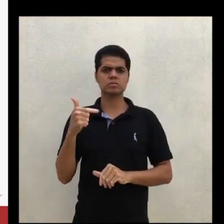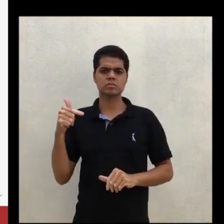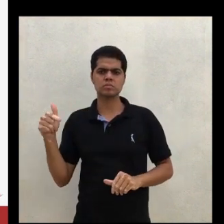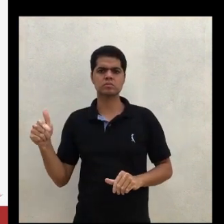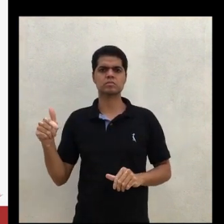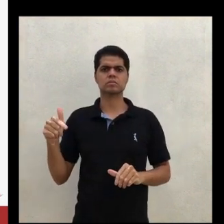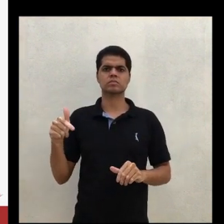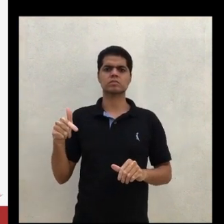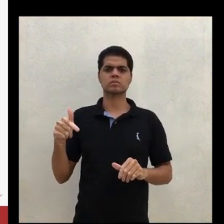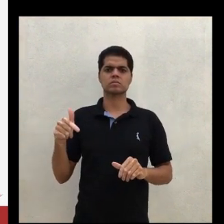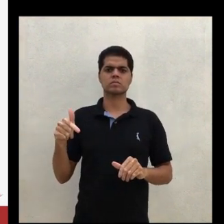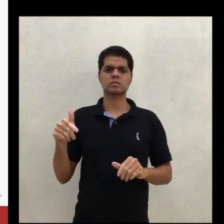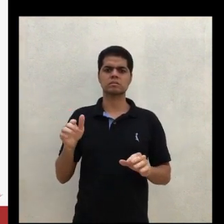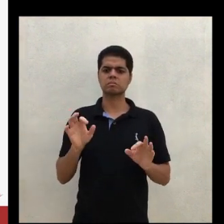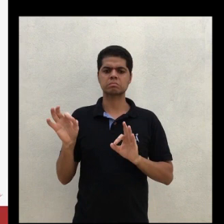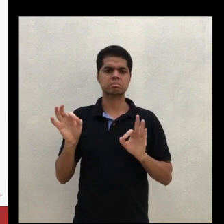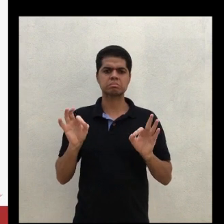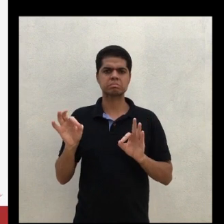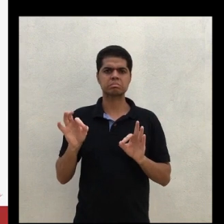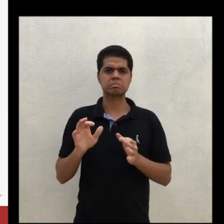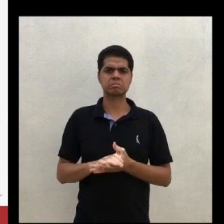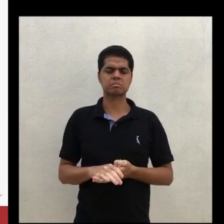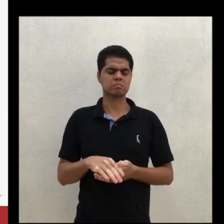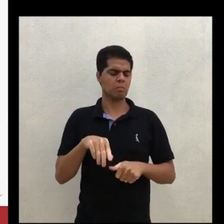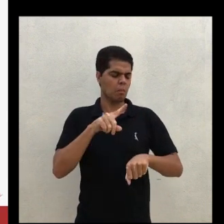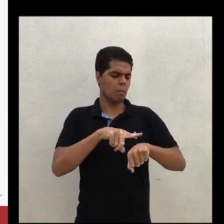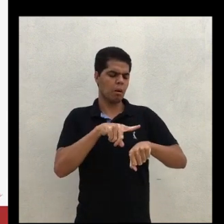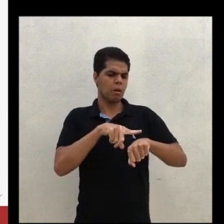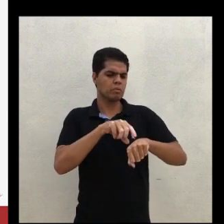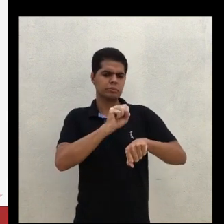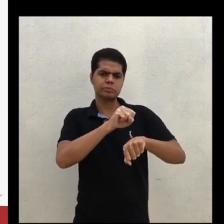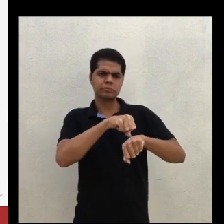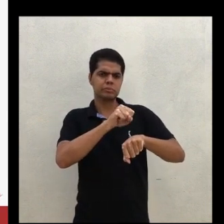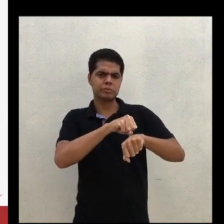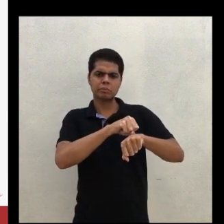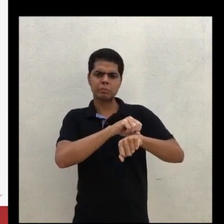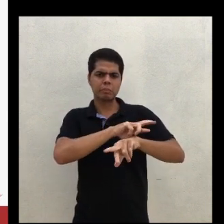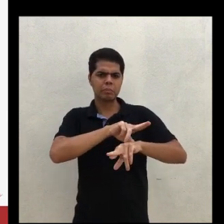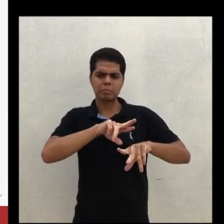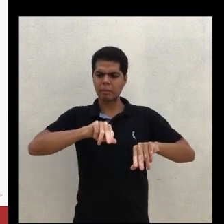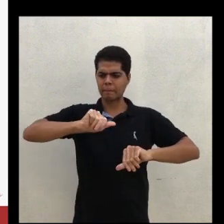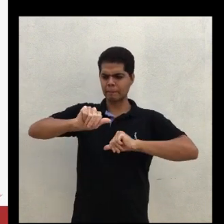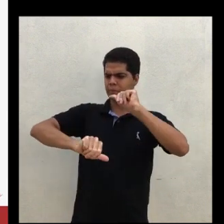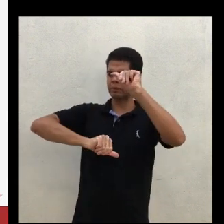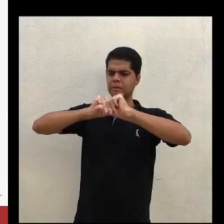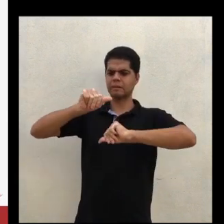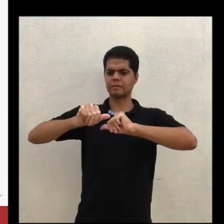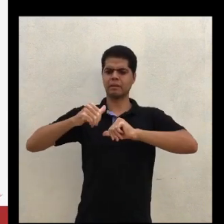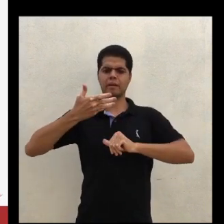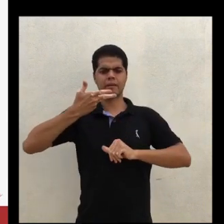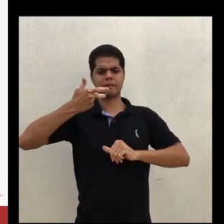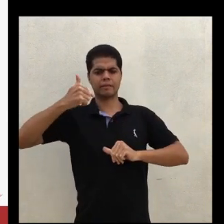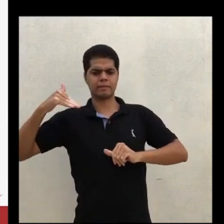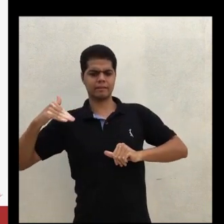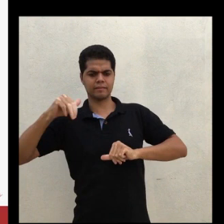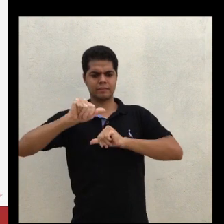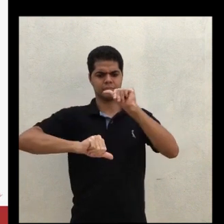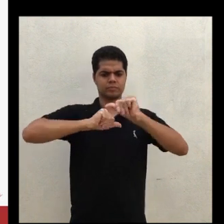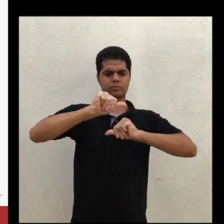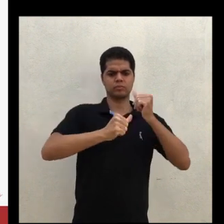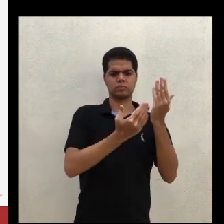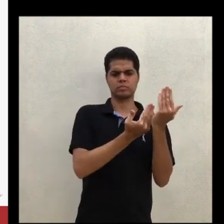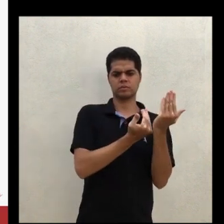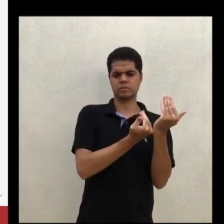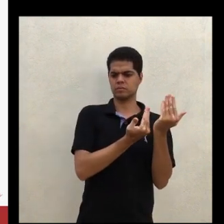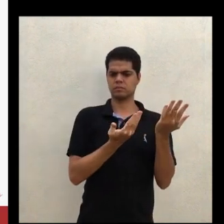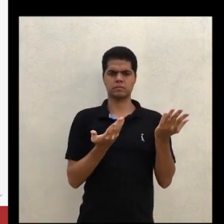justificar que o cara deixa de ser criança e passa a ser adolescente. A realidade é essa. Né? E na maioria das situações